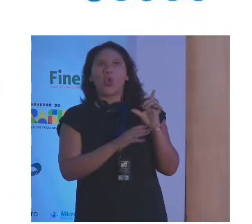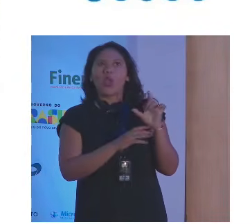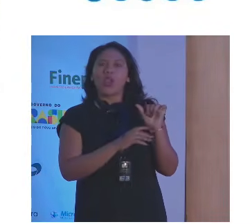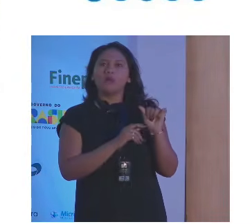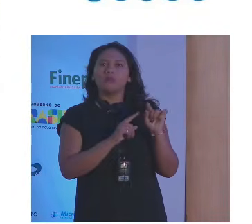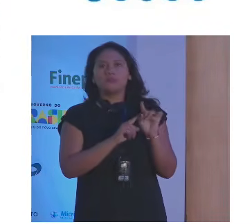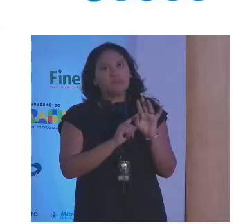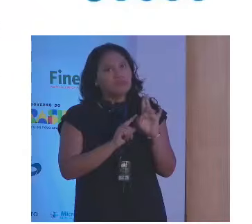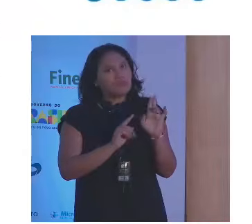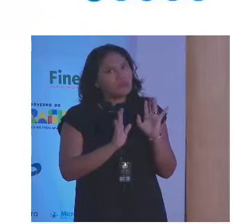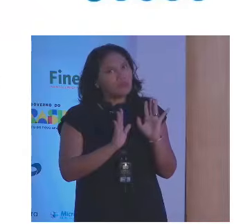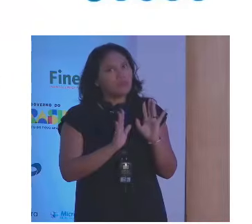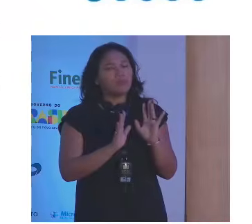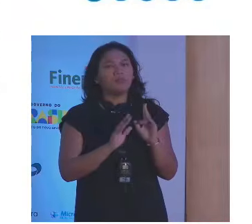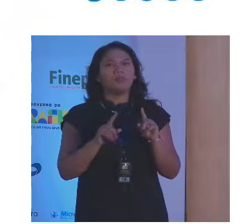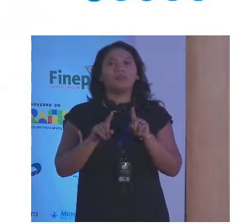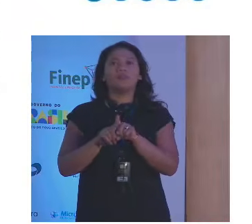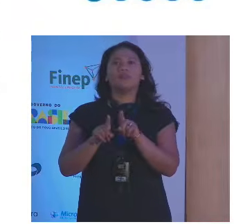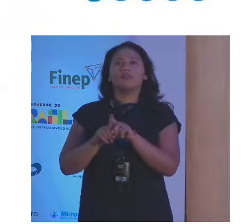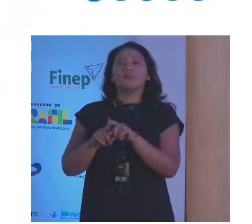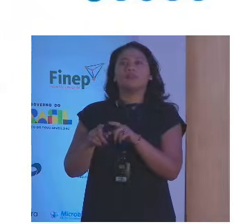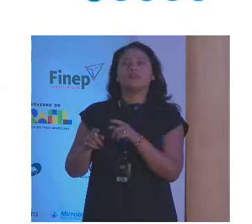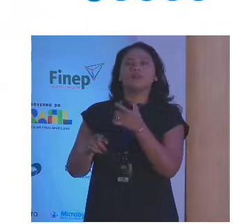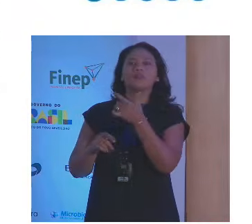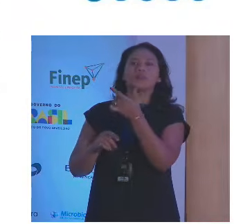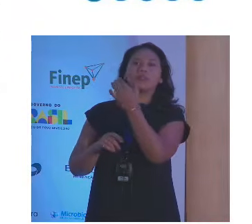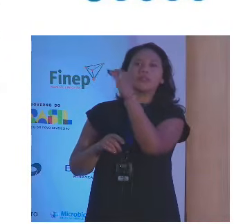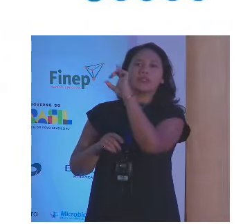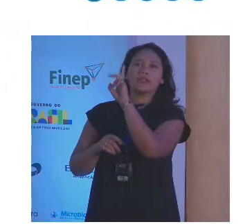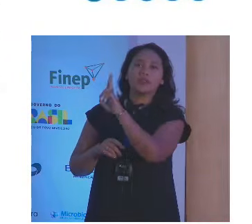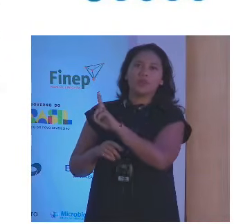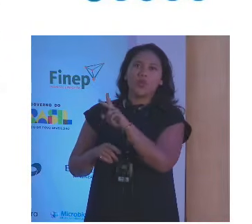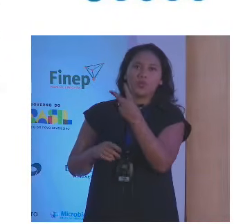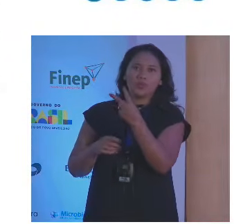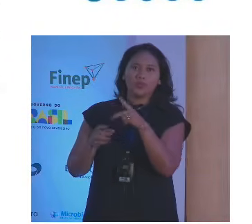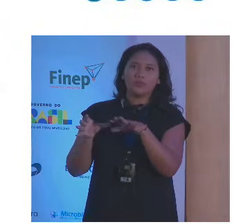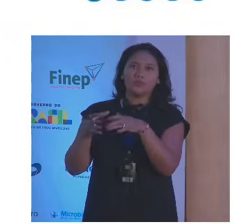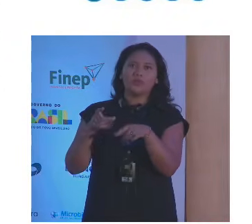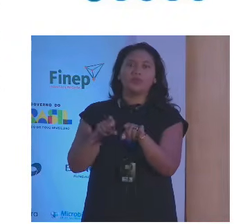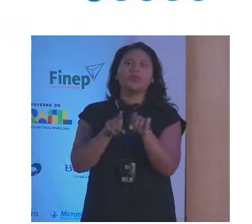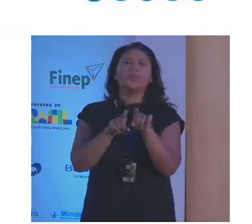Ciências do Mar 2, né? Junto com alunos lá da nossa universidade.